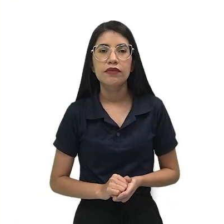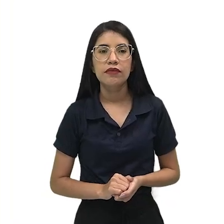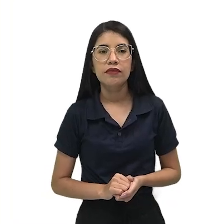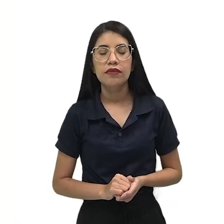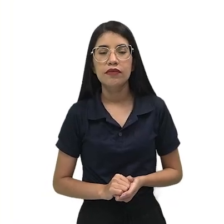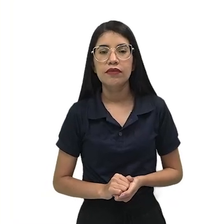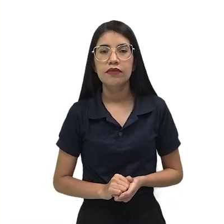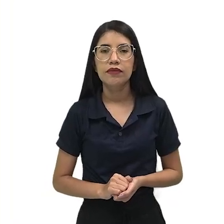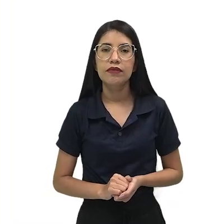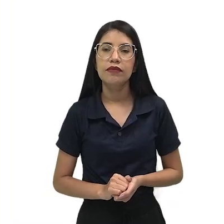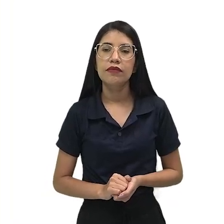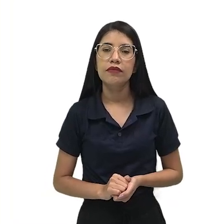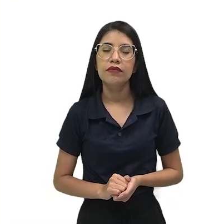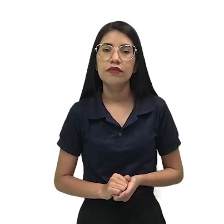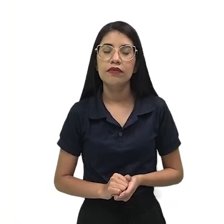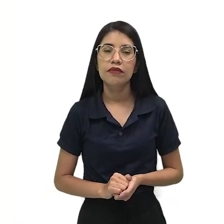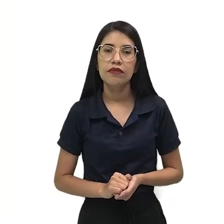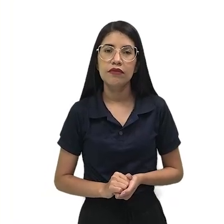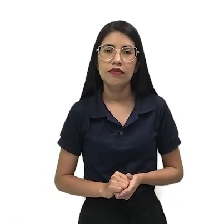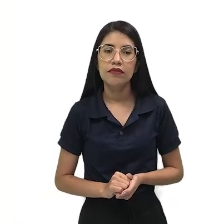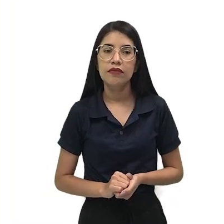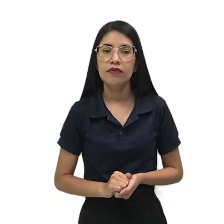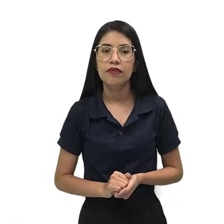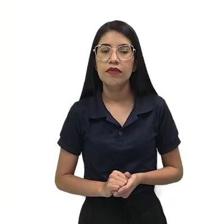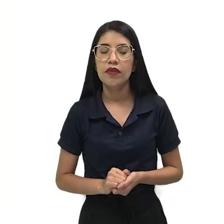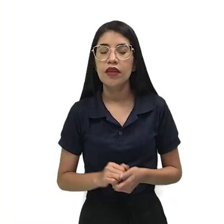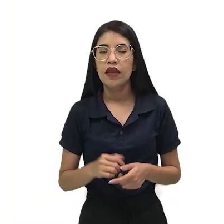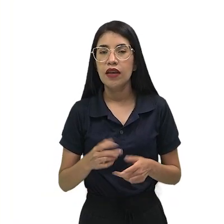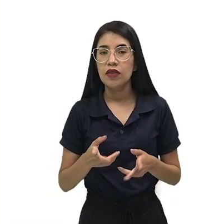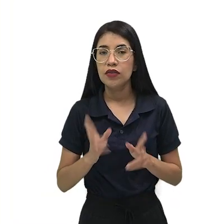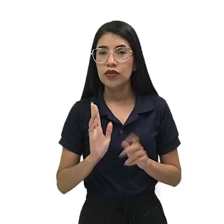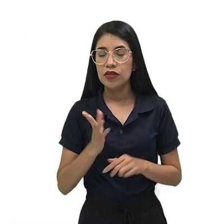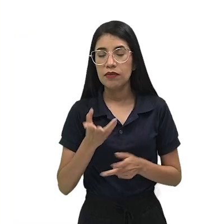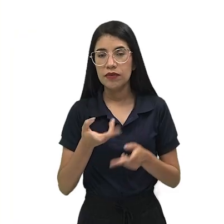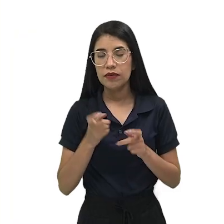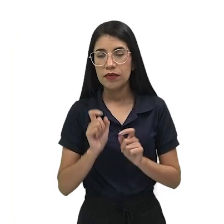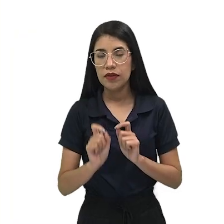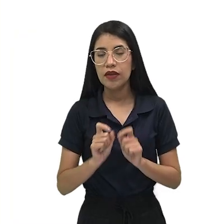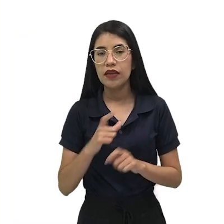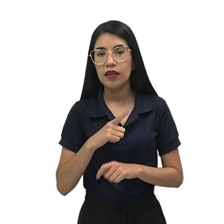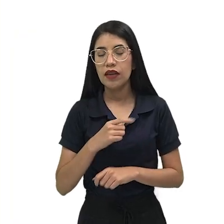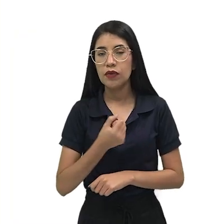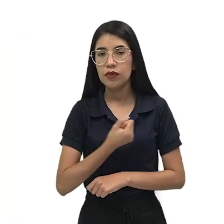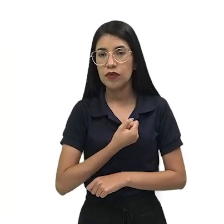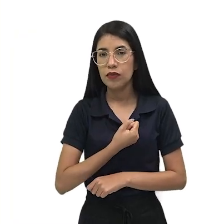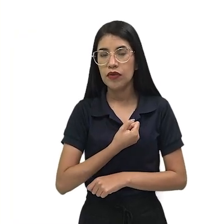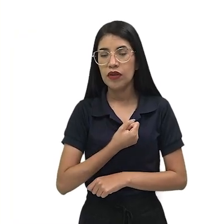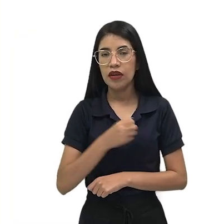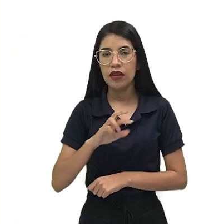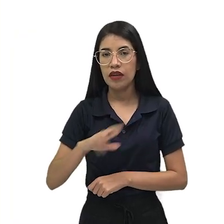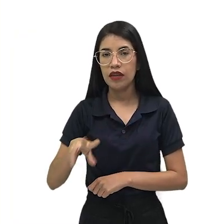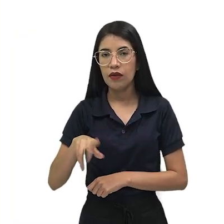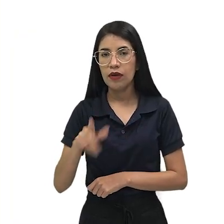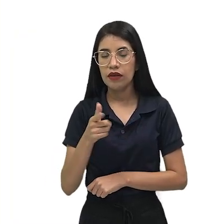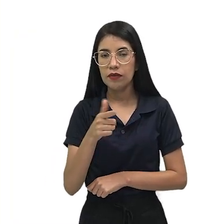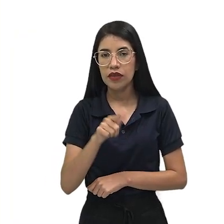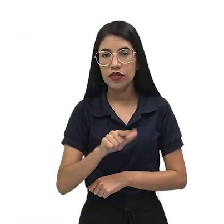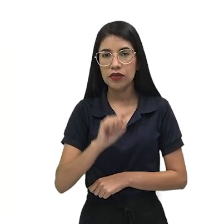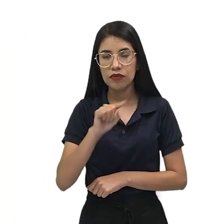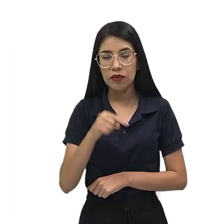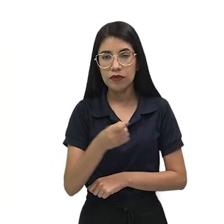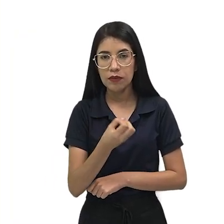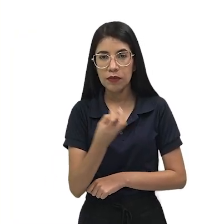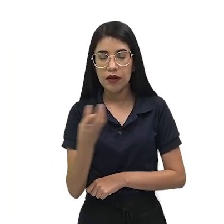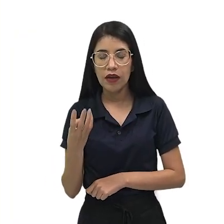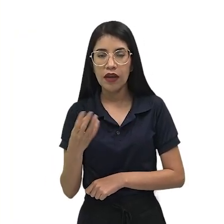composta. Por quê? Porque eu já detectei que tem um número que não está se repetindo após a vírgula. Esse